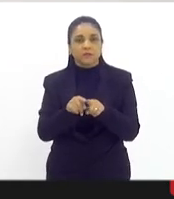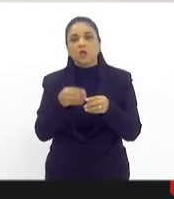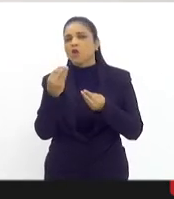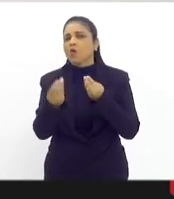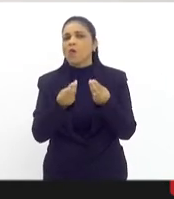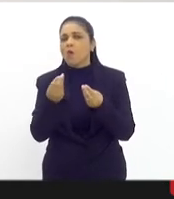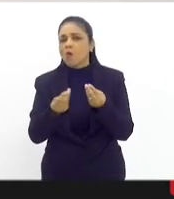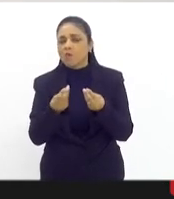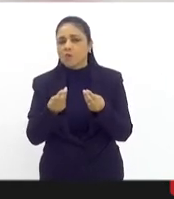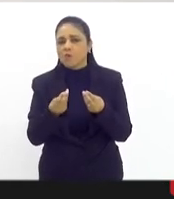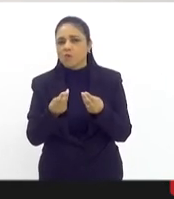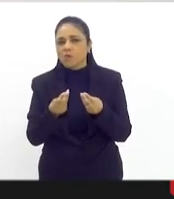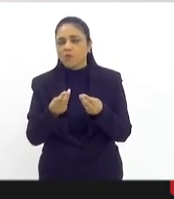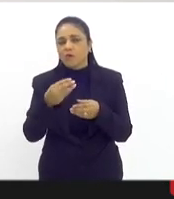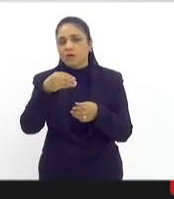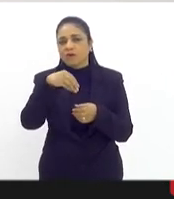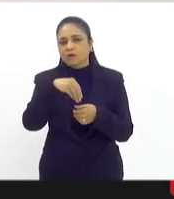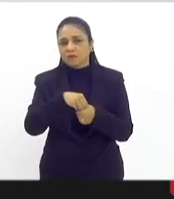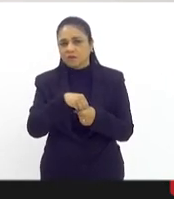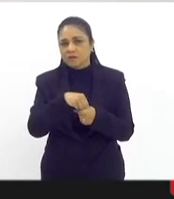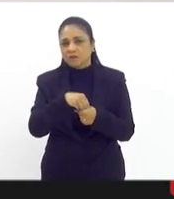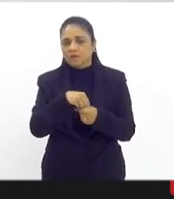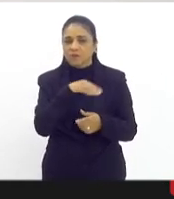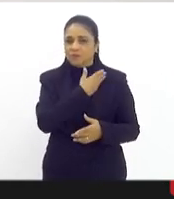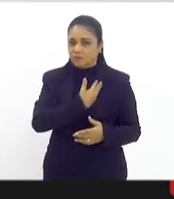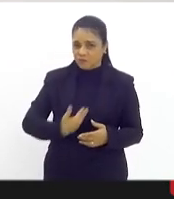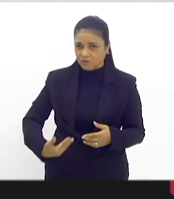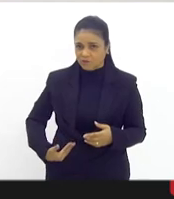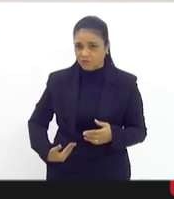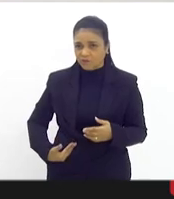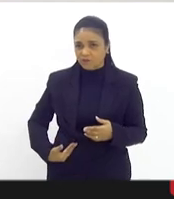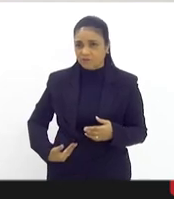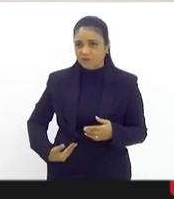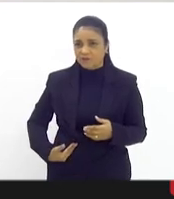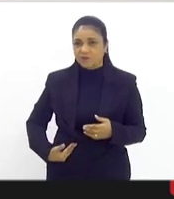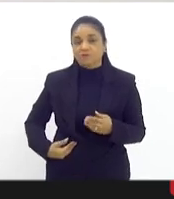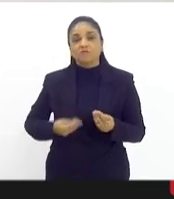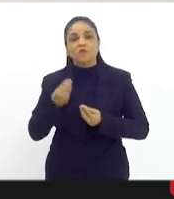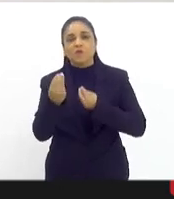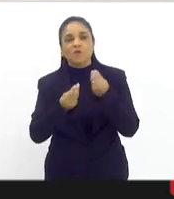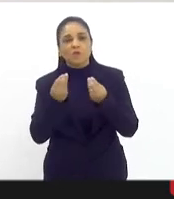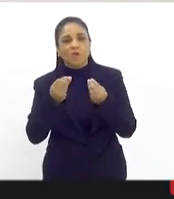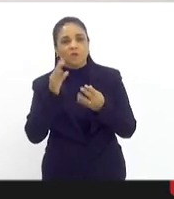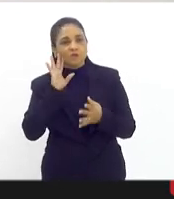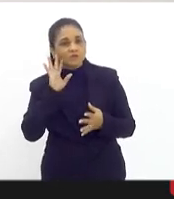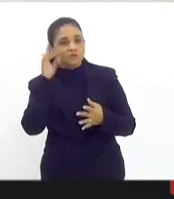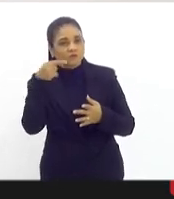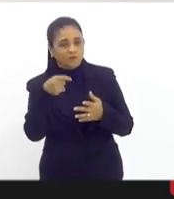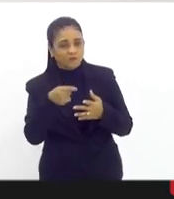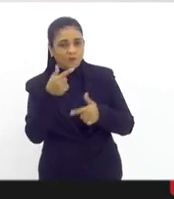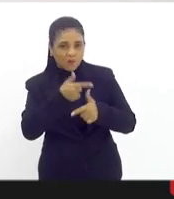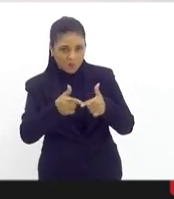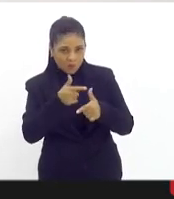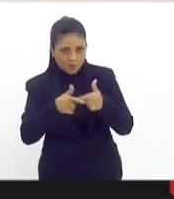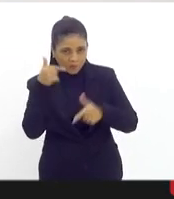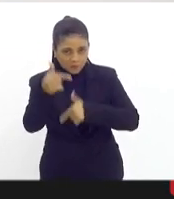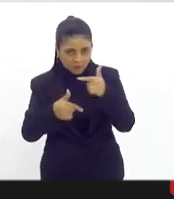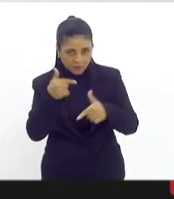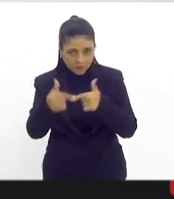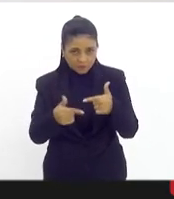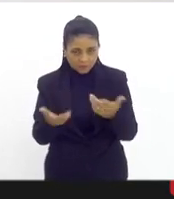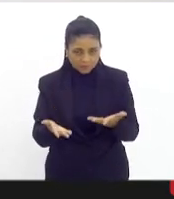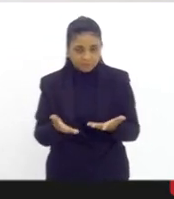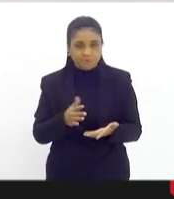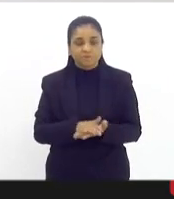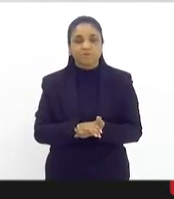dentro do ambiente de governo, o governo se organizou para dar conta da tarefa, entendendo que é uma tarefa grande. Então, acho